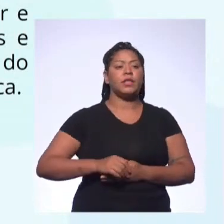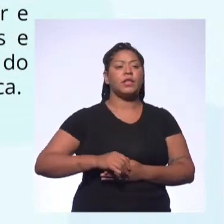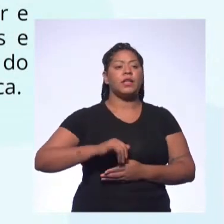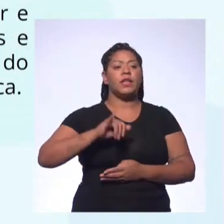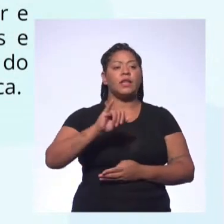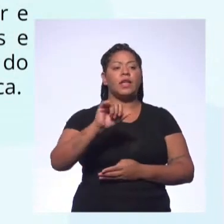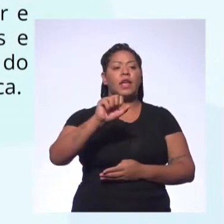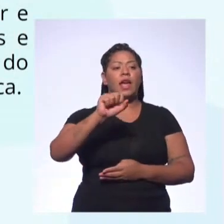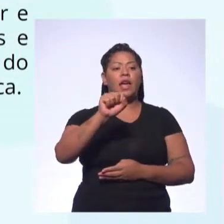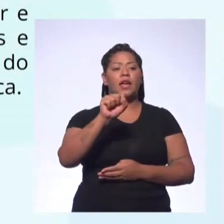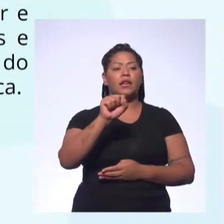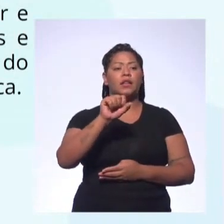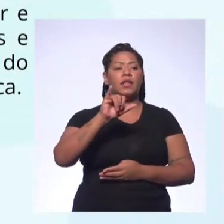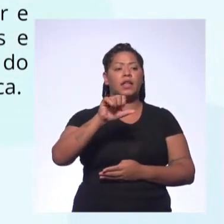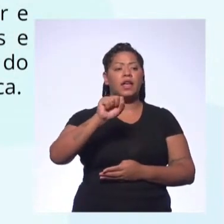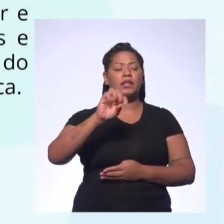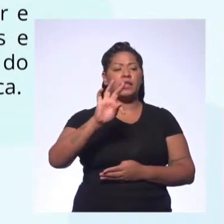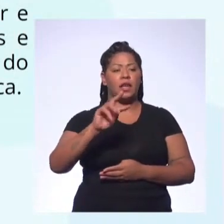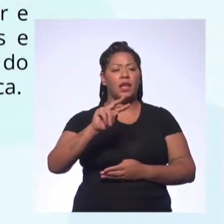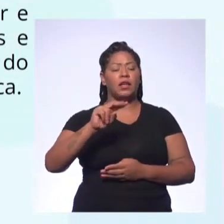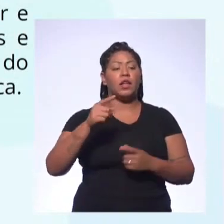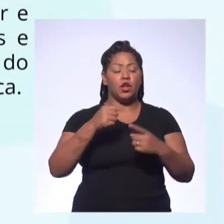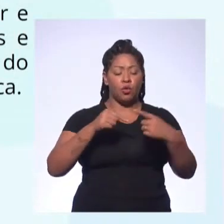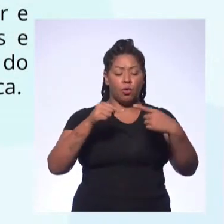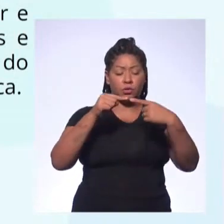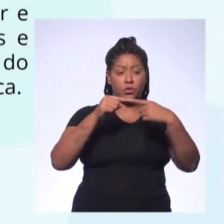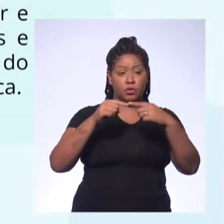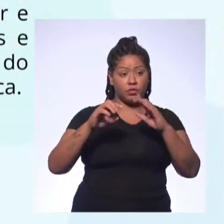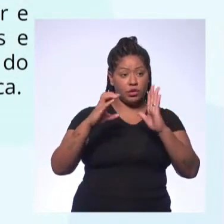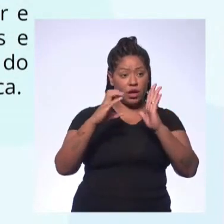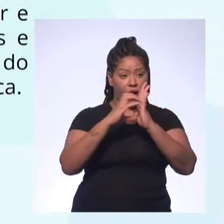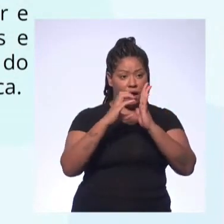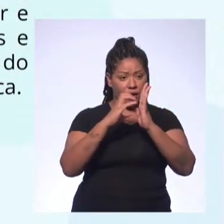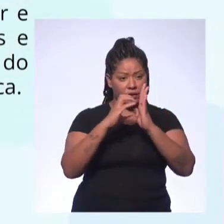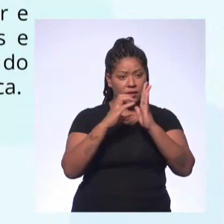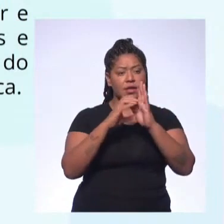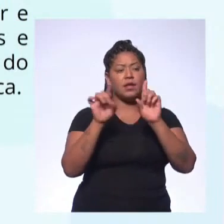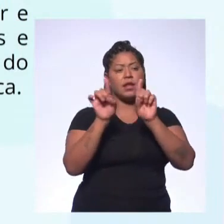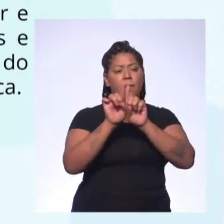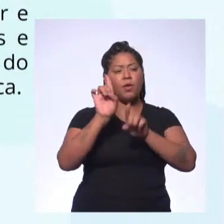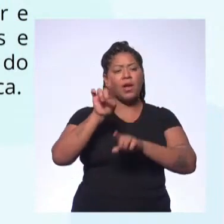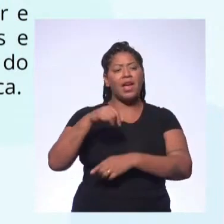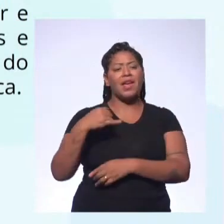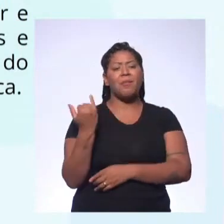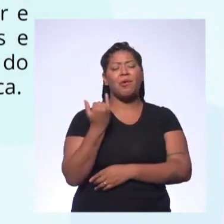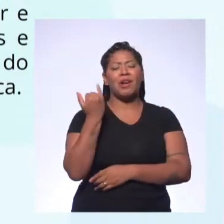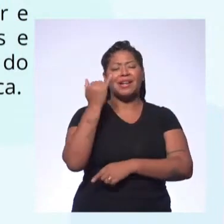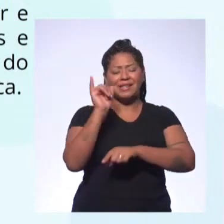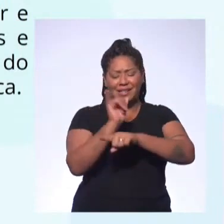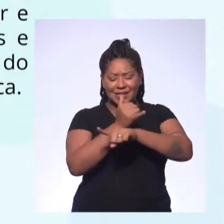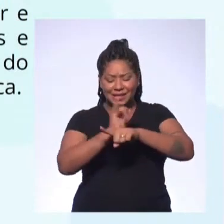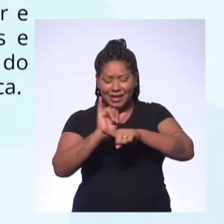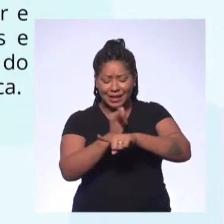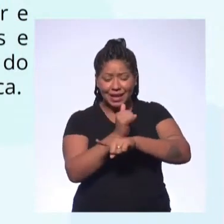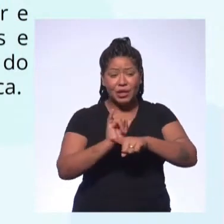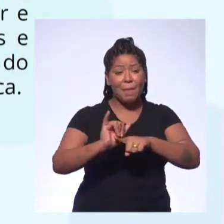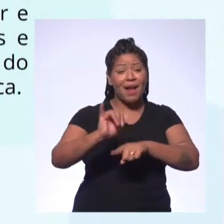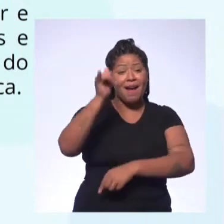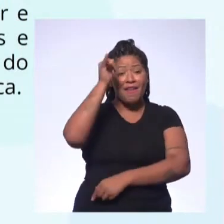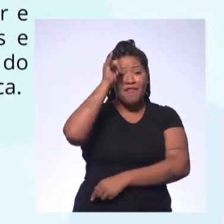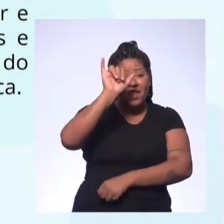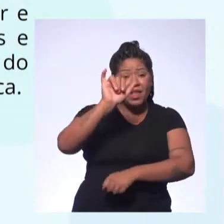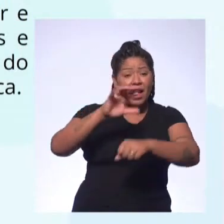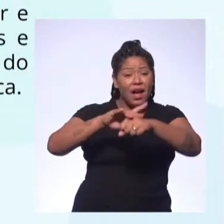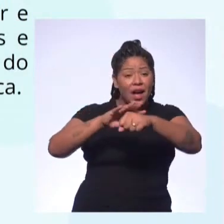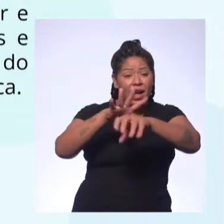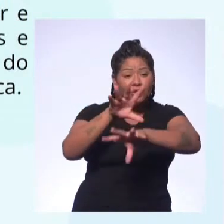HIV, AIDS, e discutir e argumentar sobre a importância das estratégias e métodos de prevenção